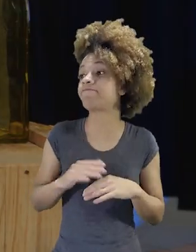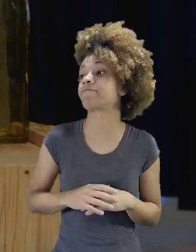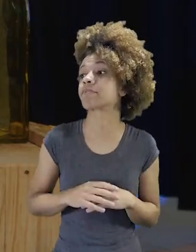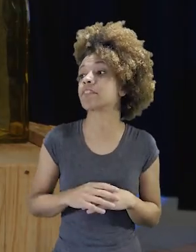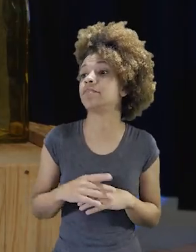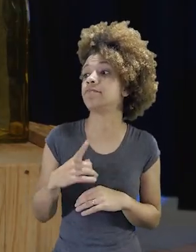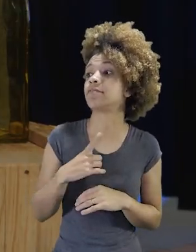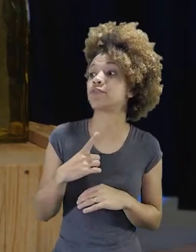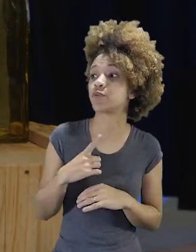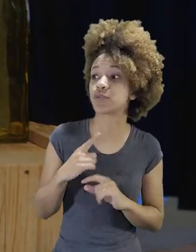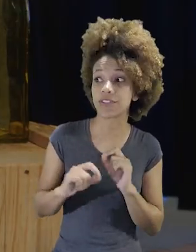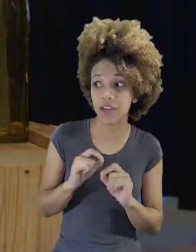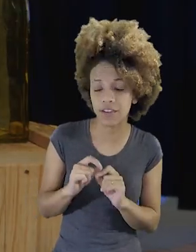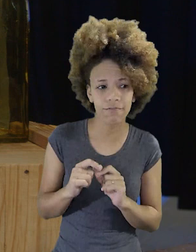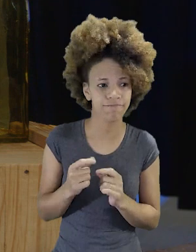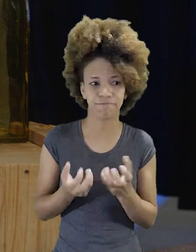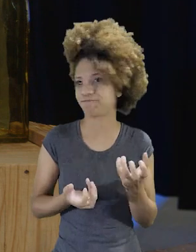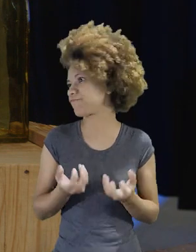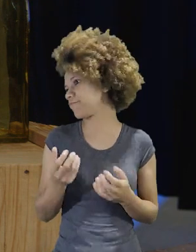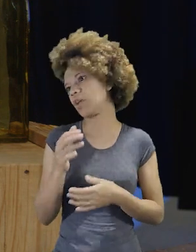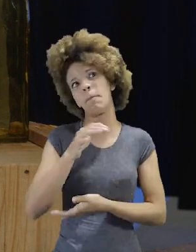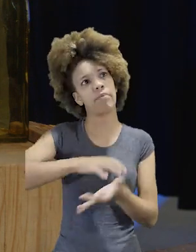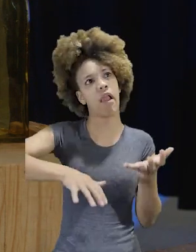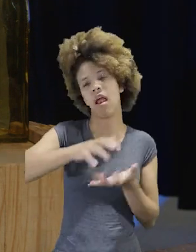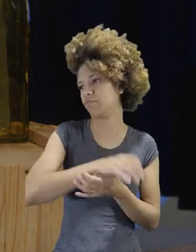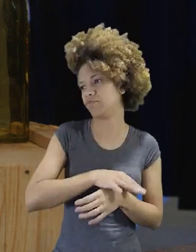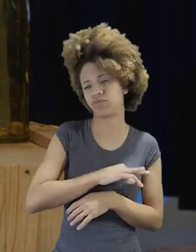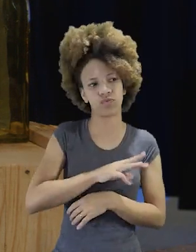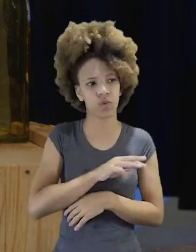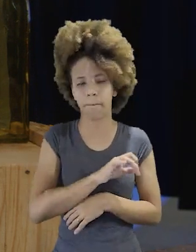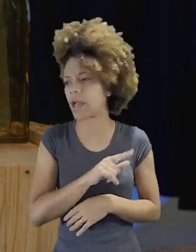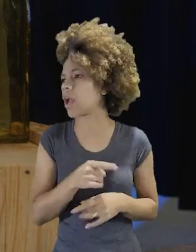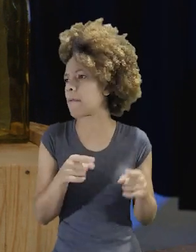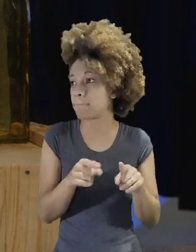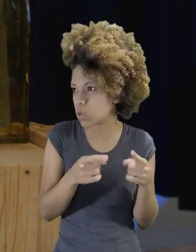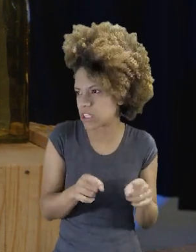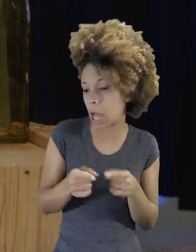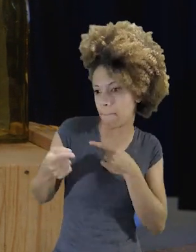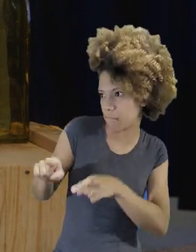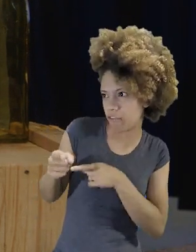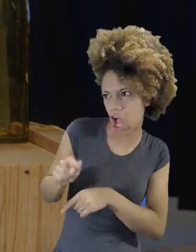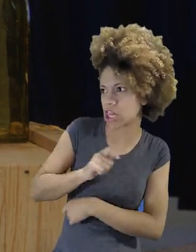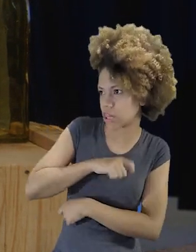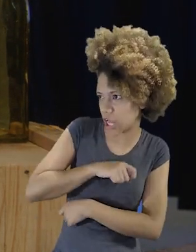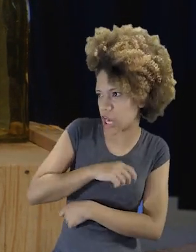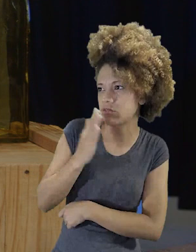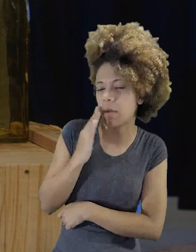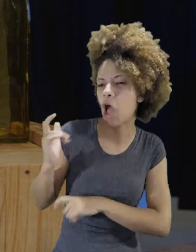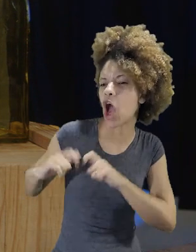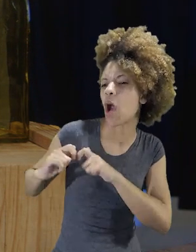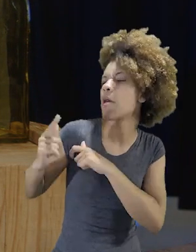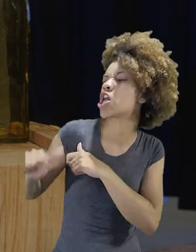e dali virou dali virou virou virou inferno aí era tipo era o parque realmente fazendo música falando né